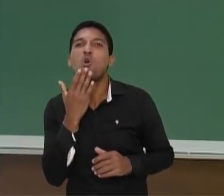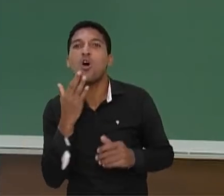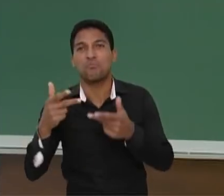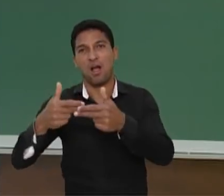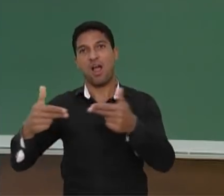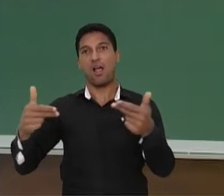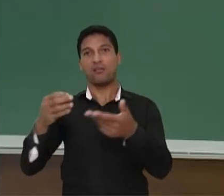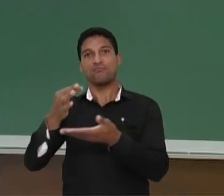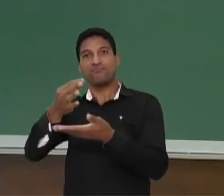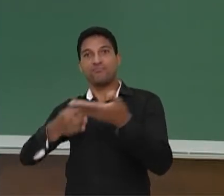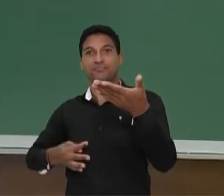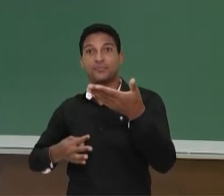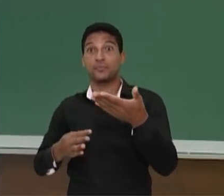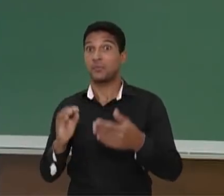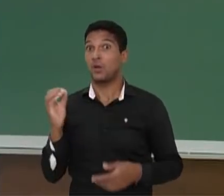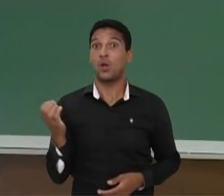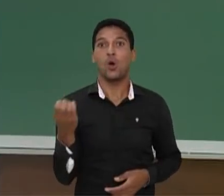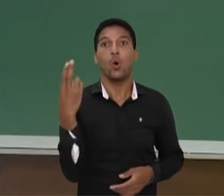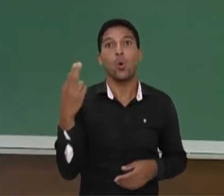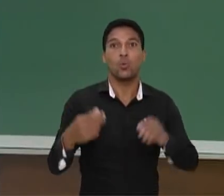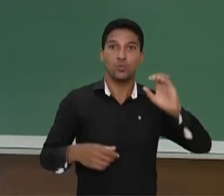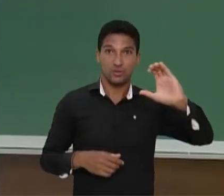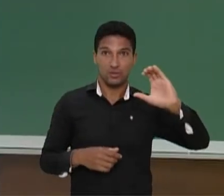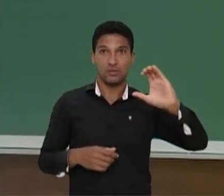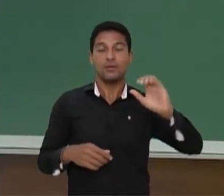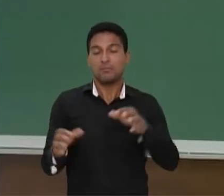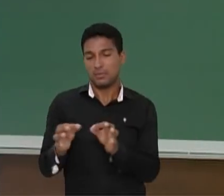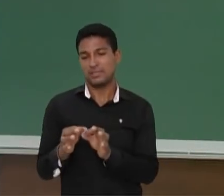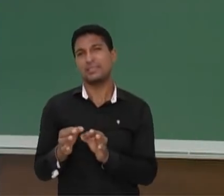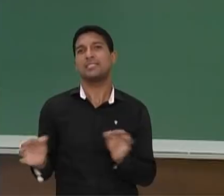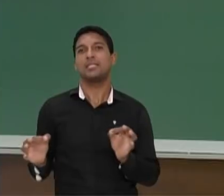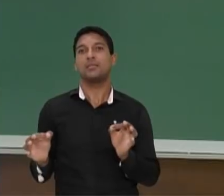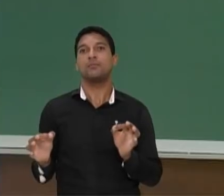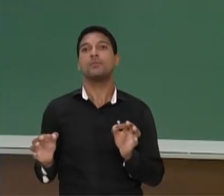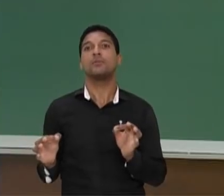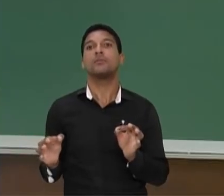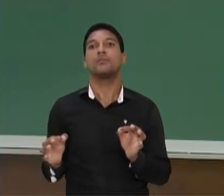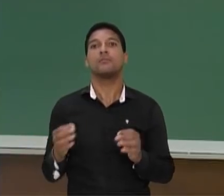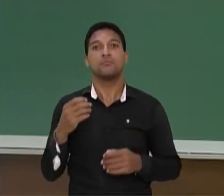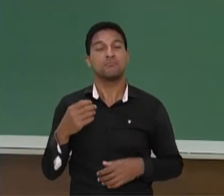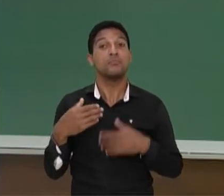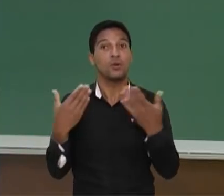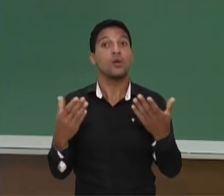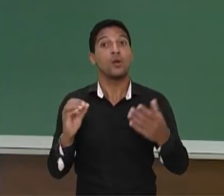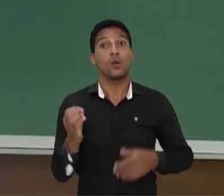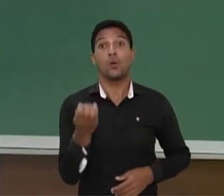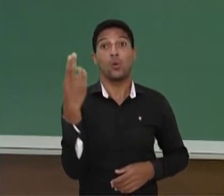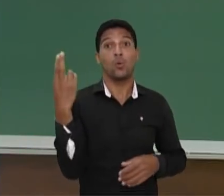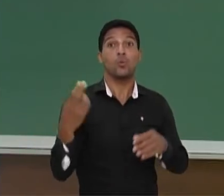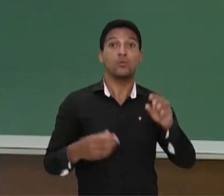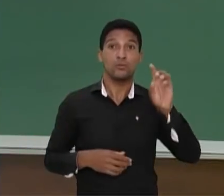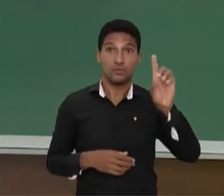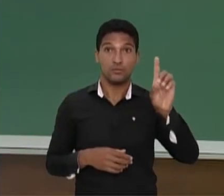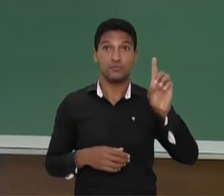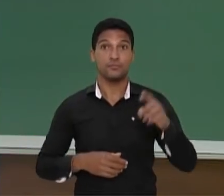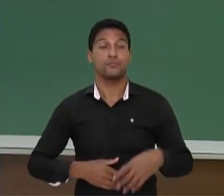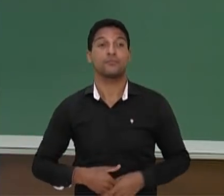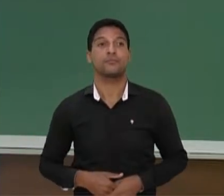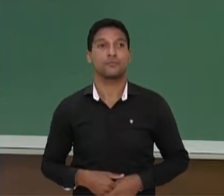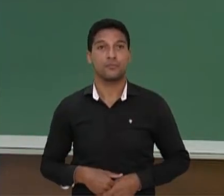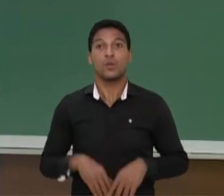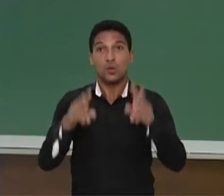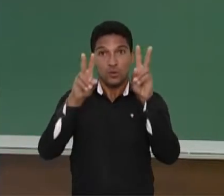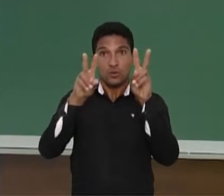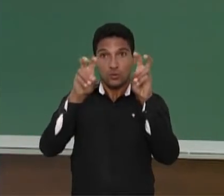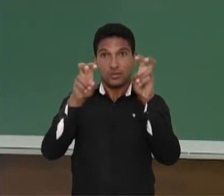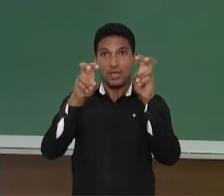mais simples e passaram a utilizar de elementos cômicos. Ou, letra D, as temáticas deixaram de abordar